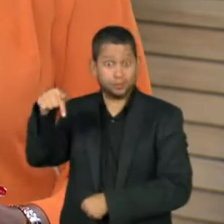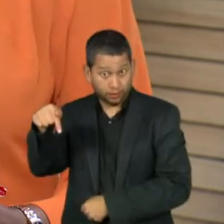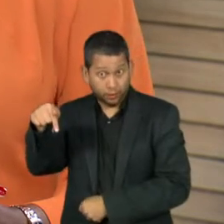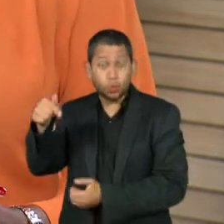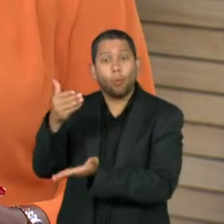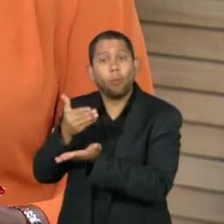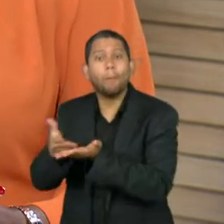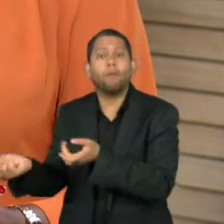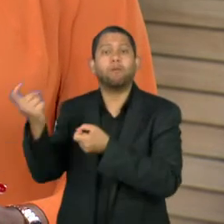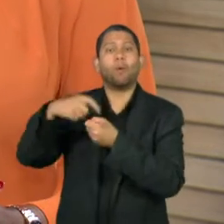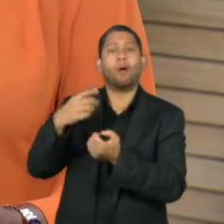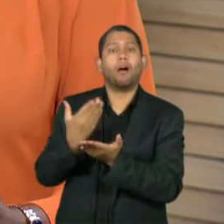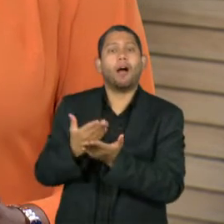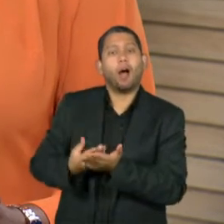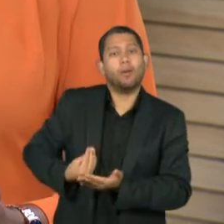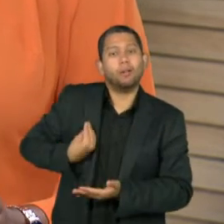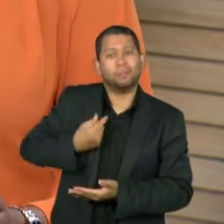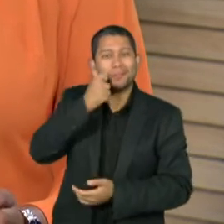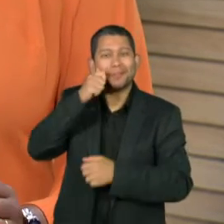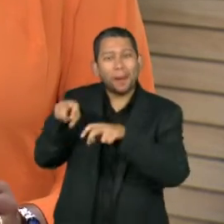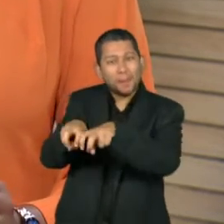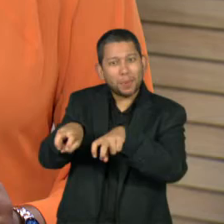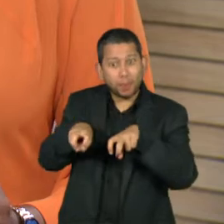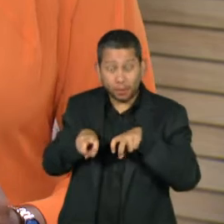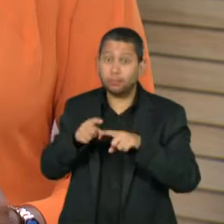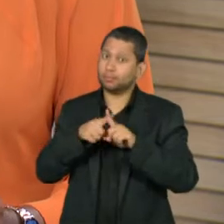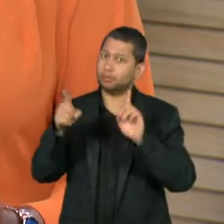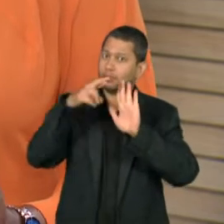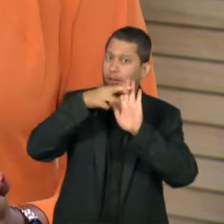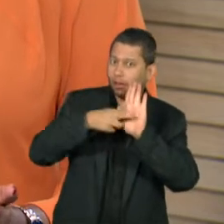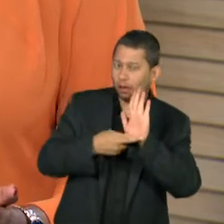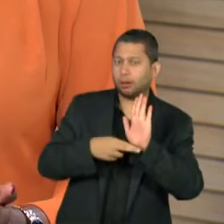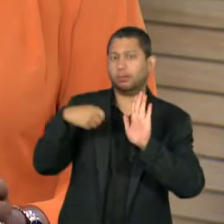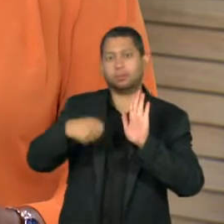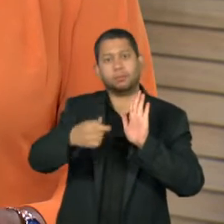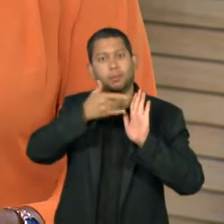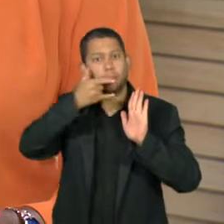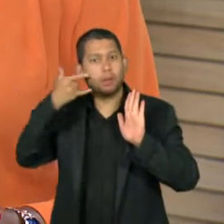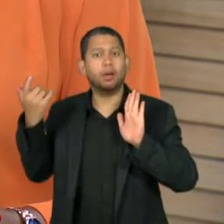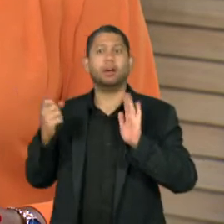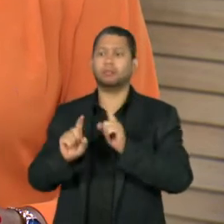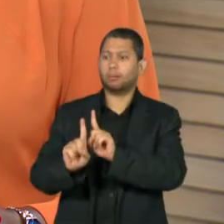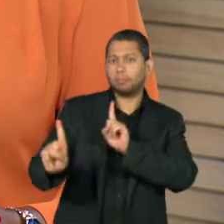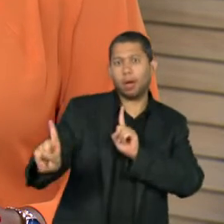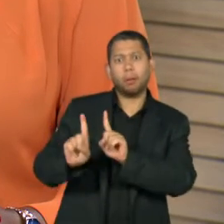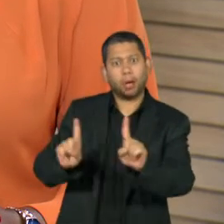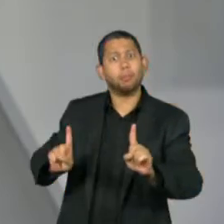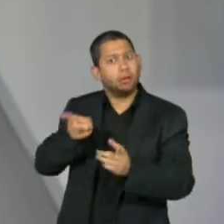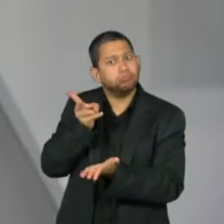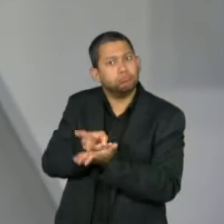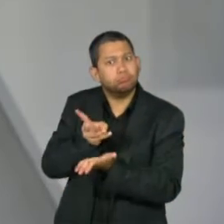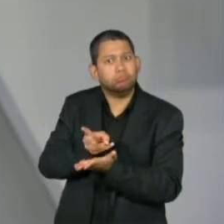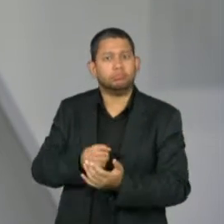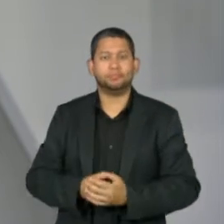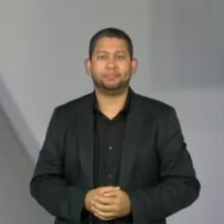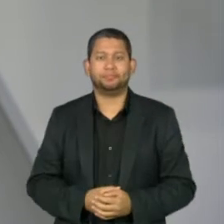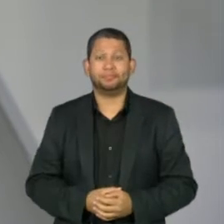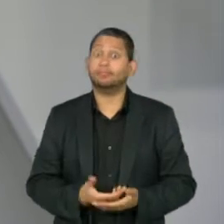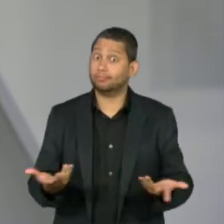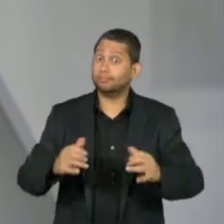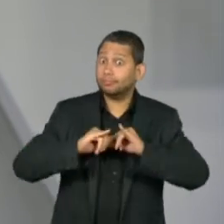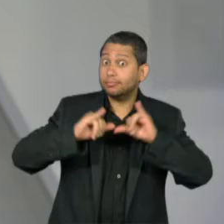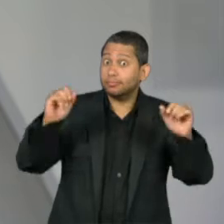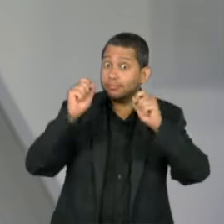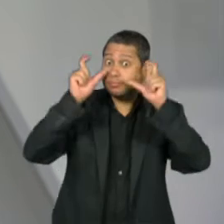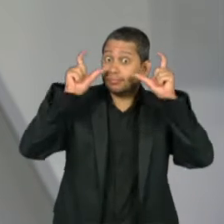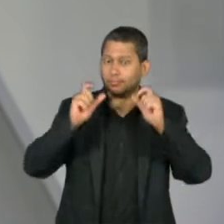aulas presenciais. Medidas sanitárias como o uso de máscara e distanciamento devem ser mantidas. Um sinal de alerta: